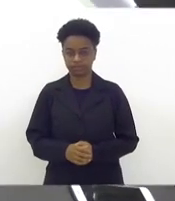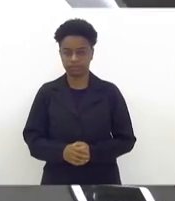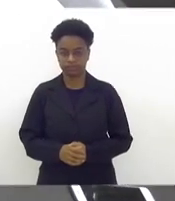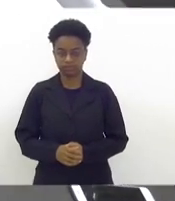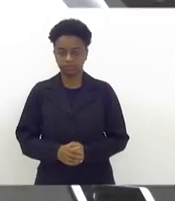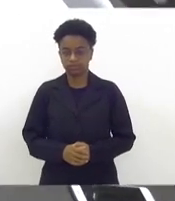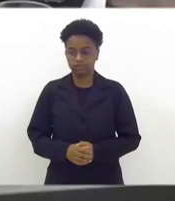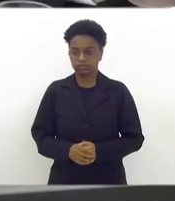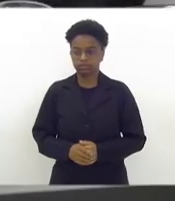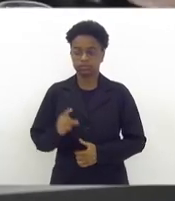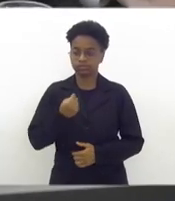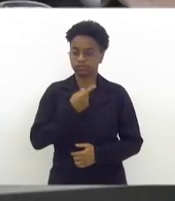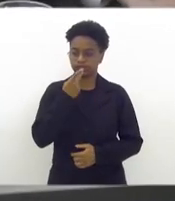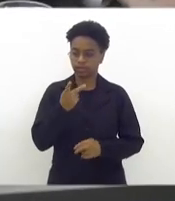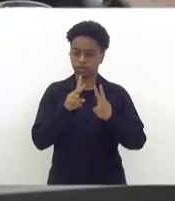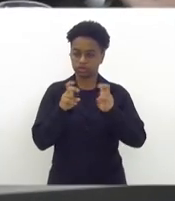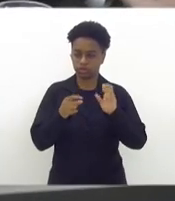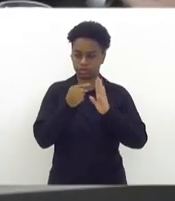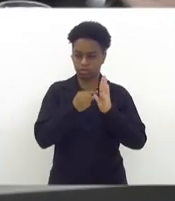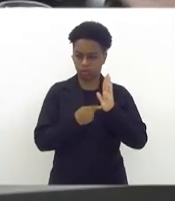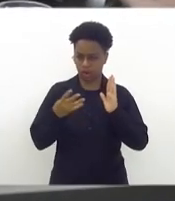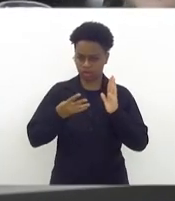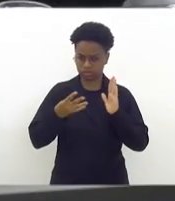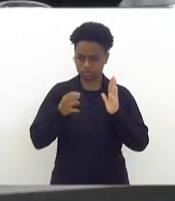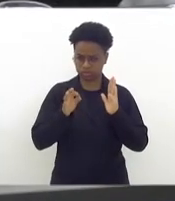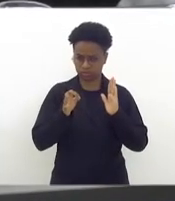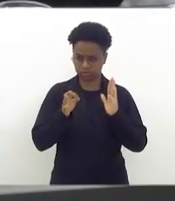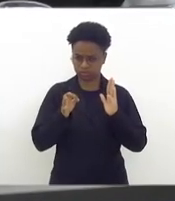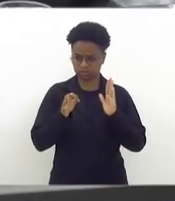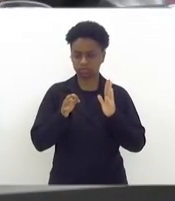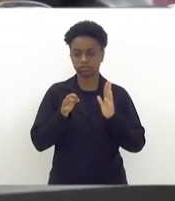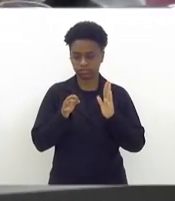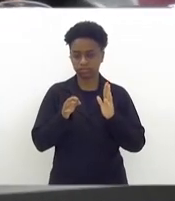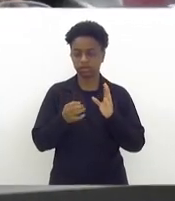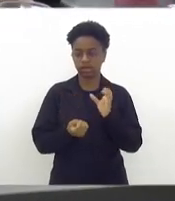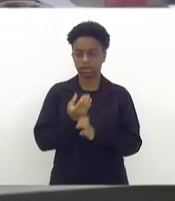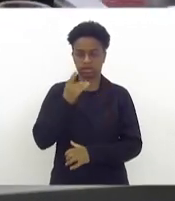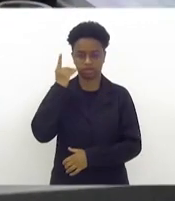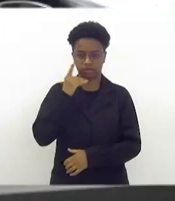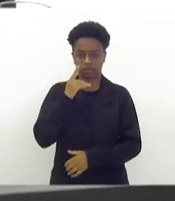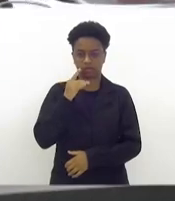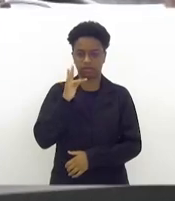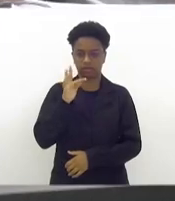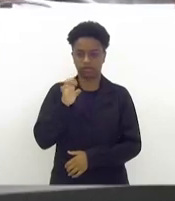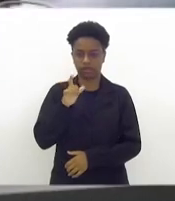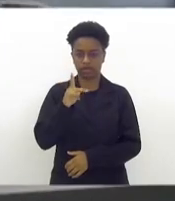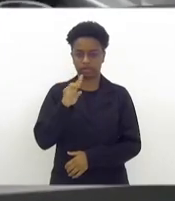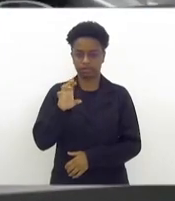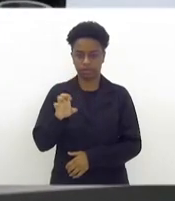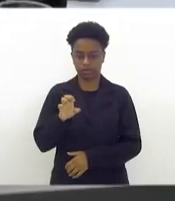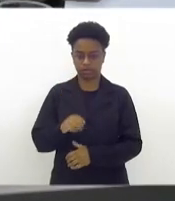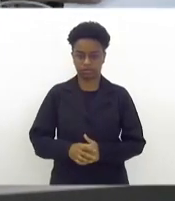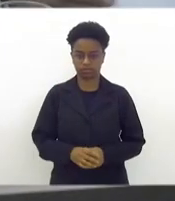Estamos falando do projeto 4, né? Item 4 da pauta, projeto de autoria do deputado Felipe Poubel, 5065 de